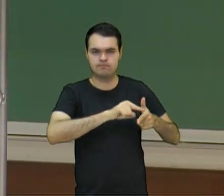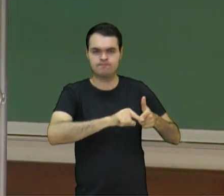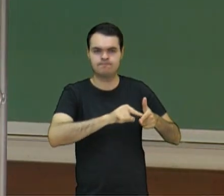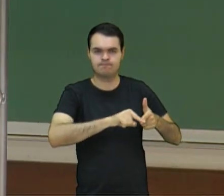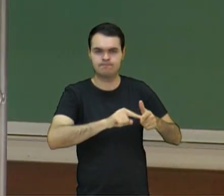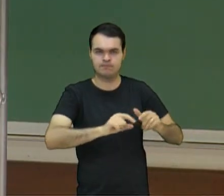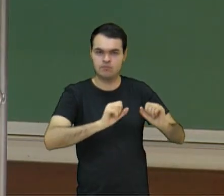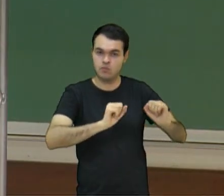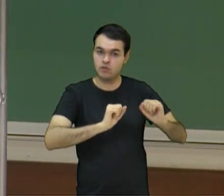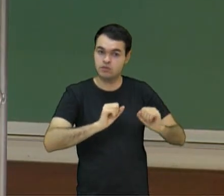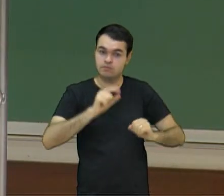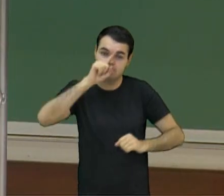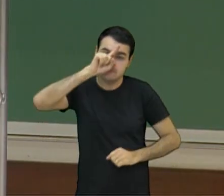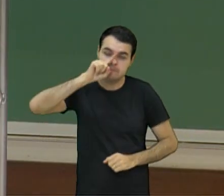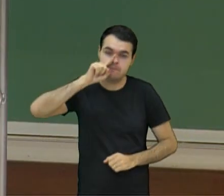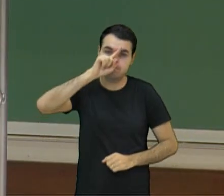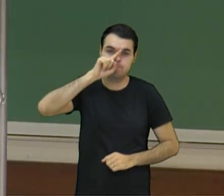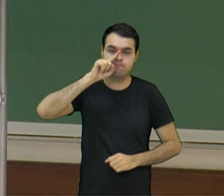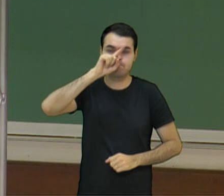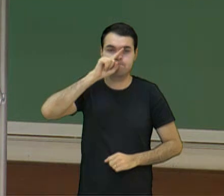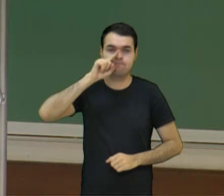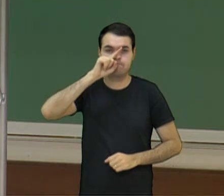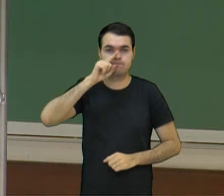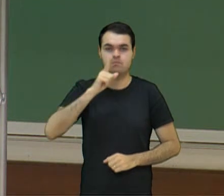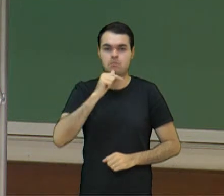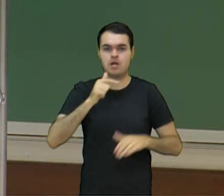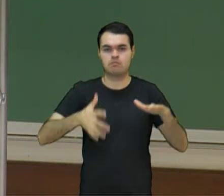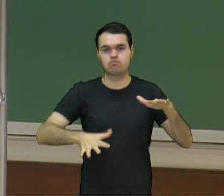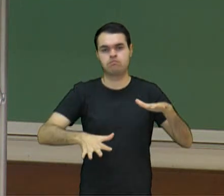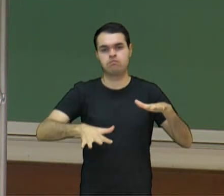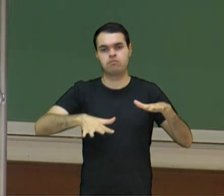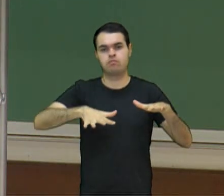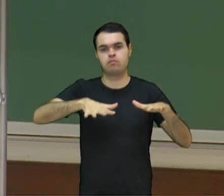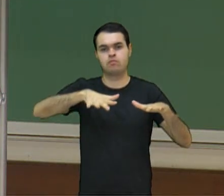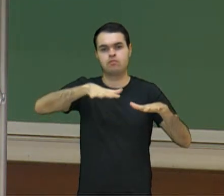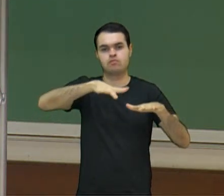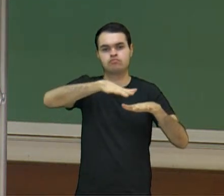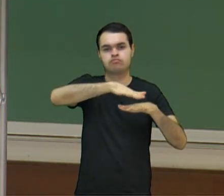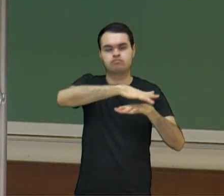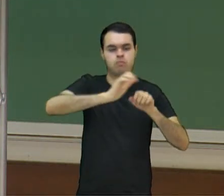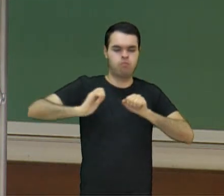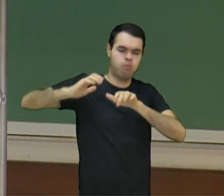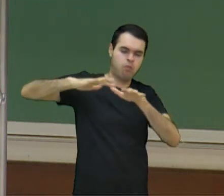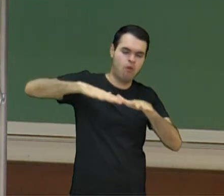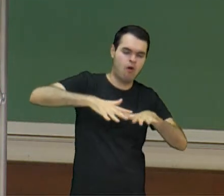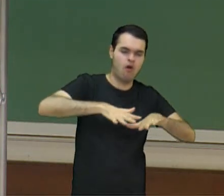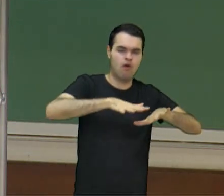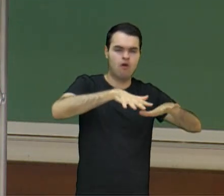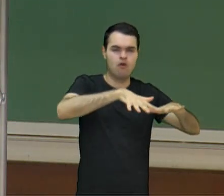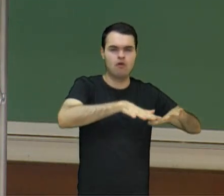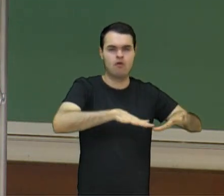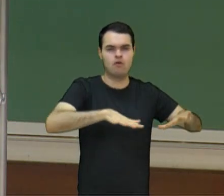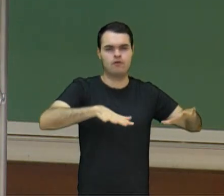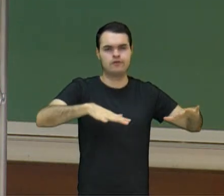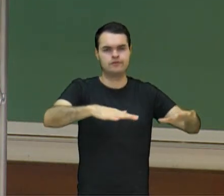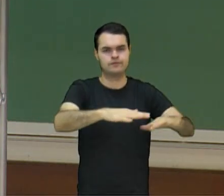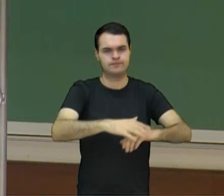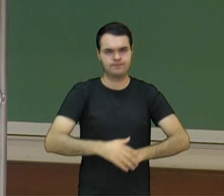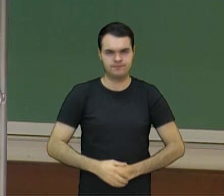né, correndo o risco de serem submersas, serem inundadas, serem engolidas pelo oceano.